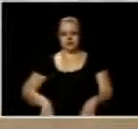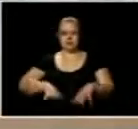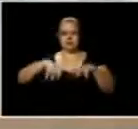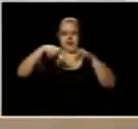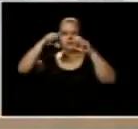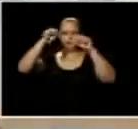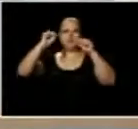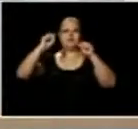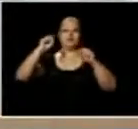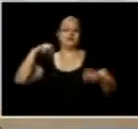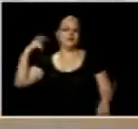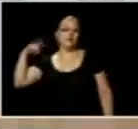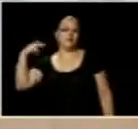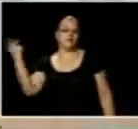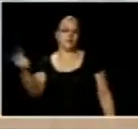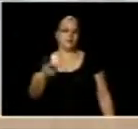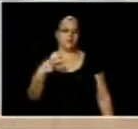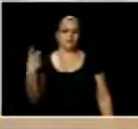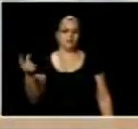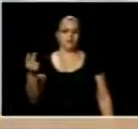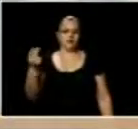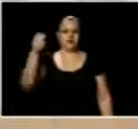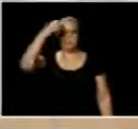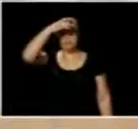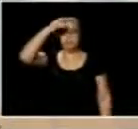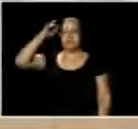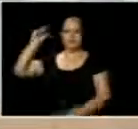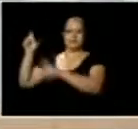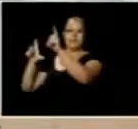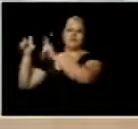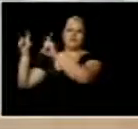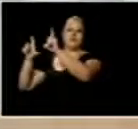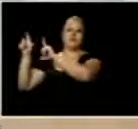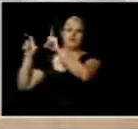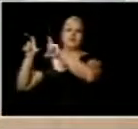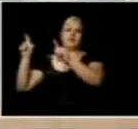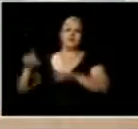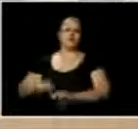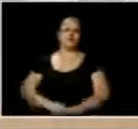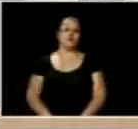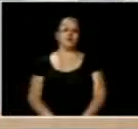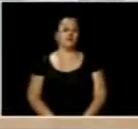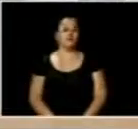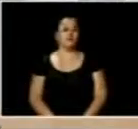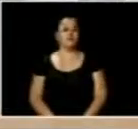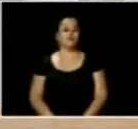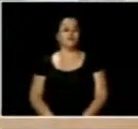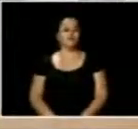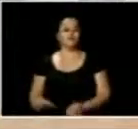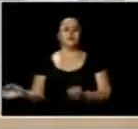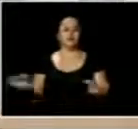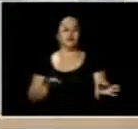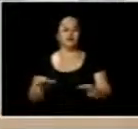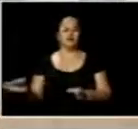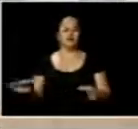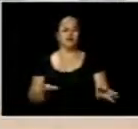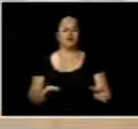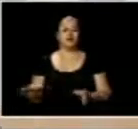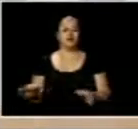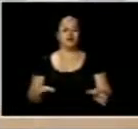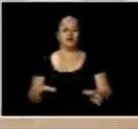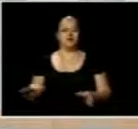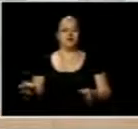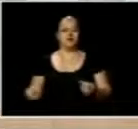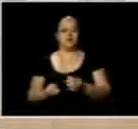Câmara. Então, aqui é a segunda discussão que trata do projeto que dispõe sobre a criação